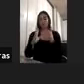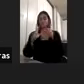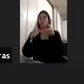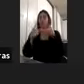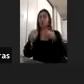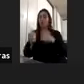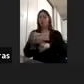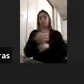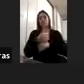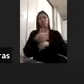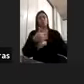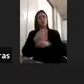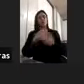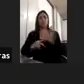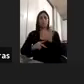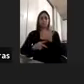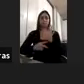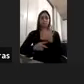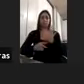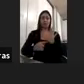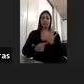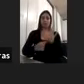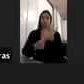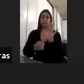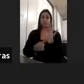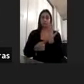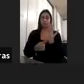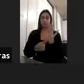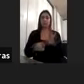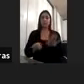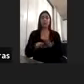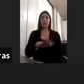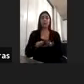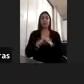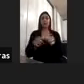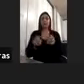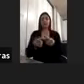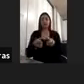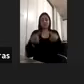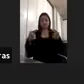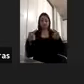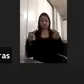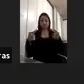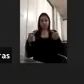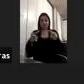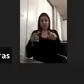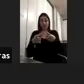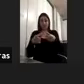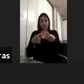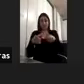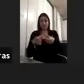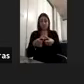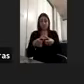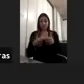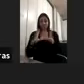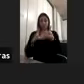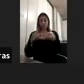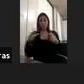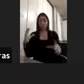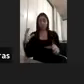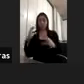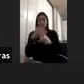Brasil. Nós temos as grandes centrais, as centrais reconhecidas, mas um conjunto grande